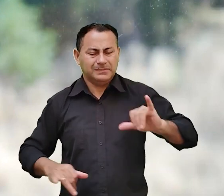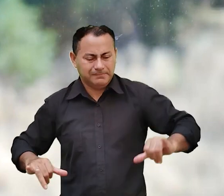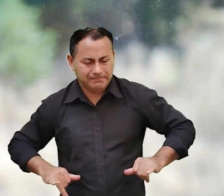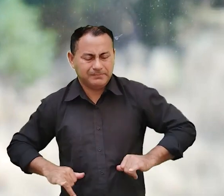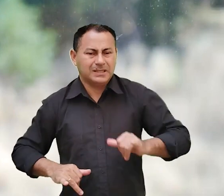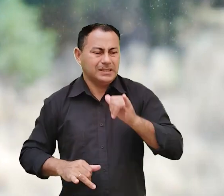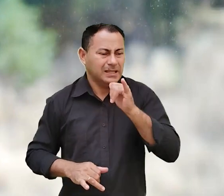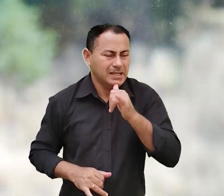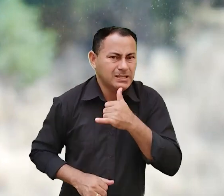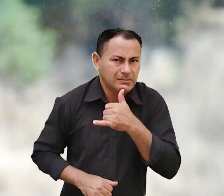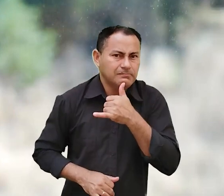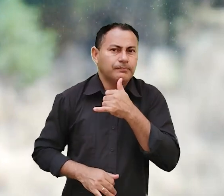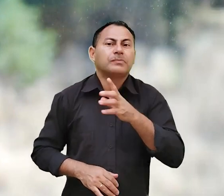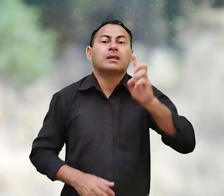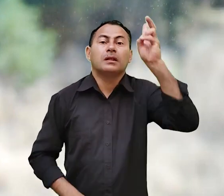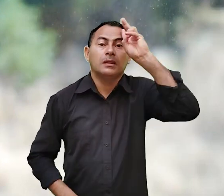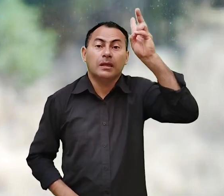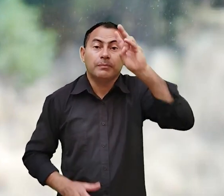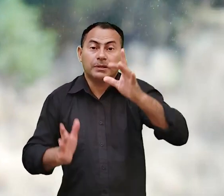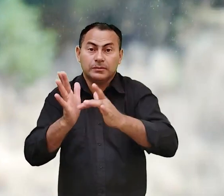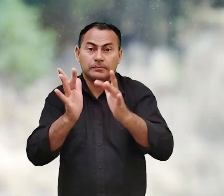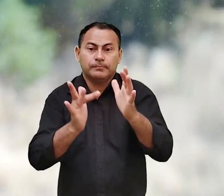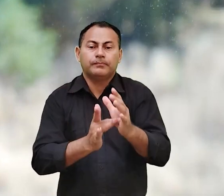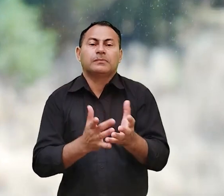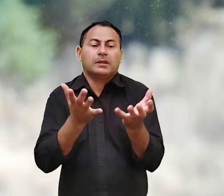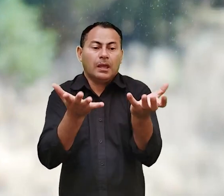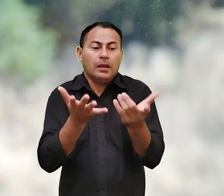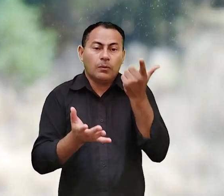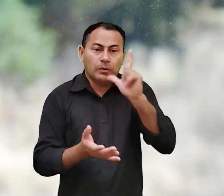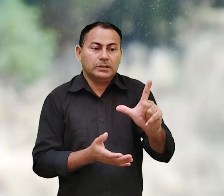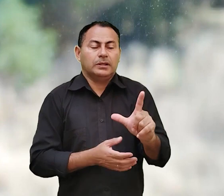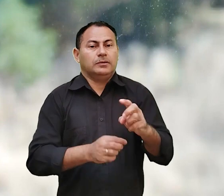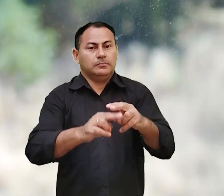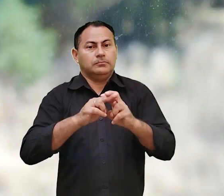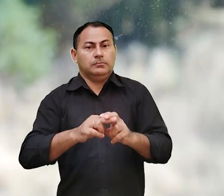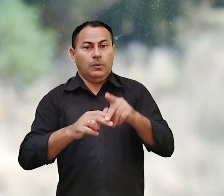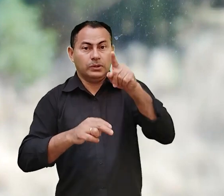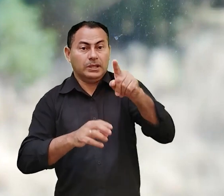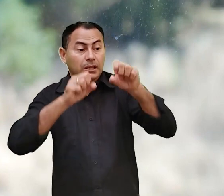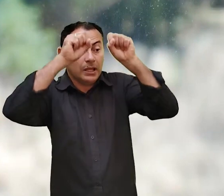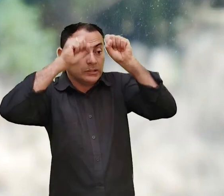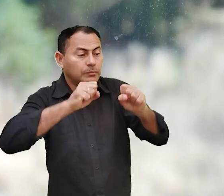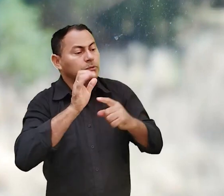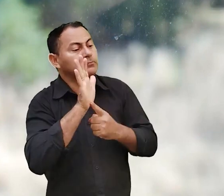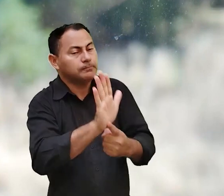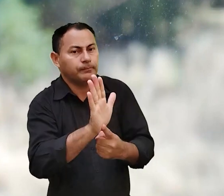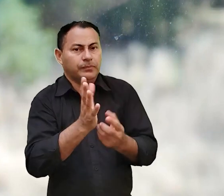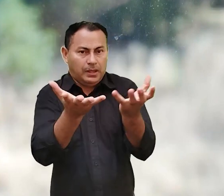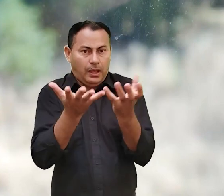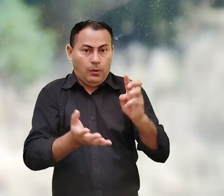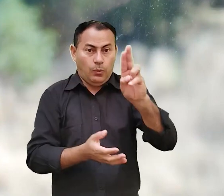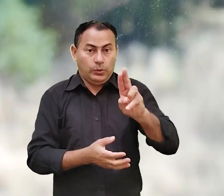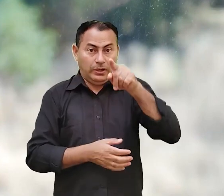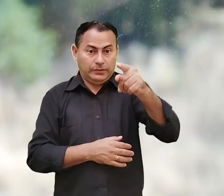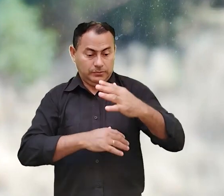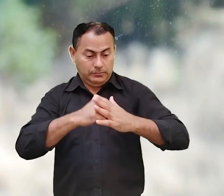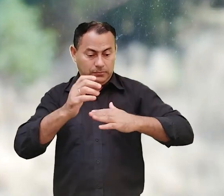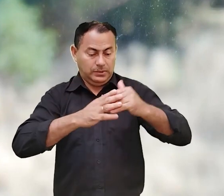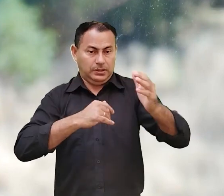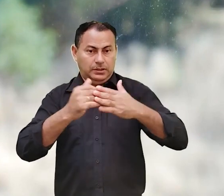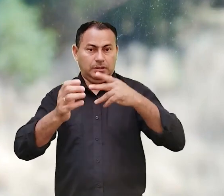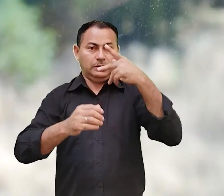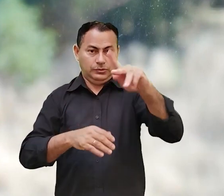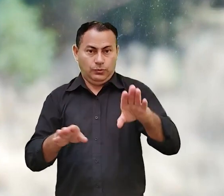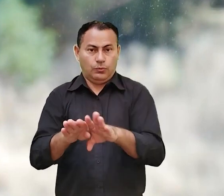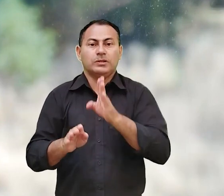feridas, machucadas ou magoadas, lembre-se que Jesus Cristo quer alcançá-las através de você. Ele quer usar suas mãos e